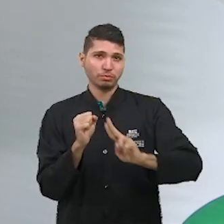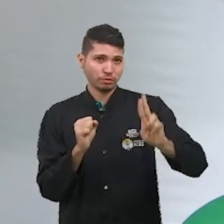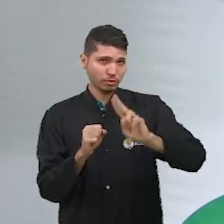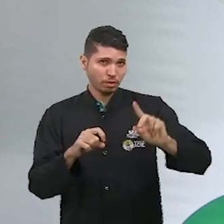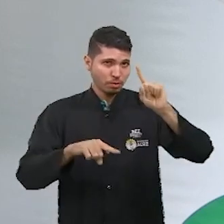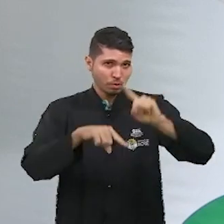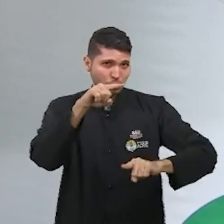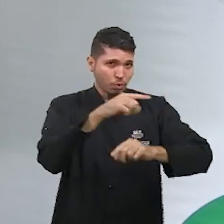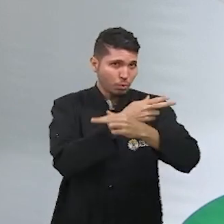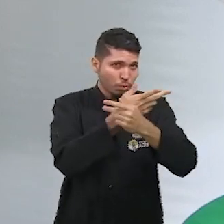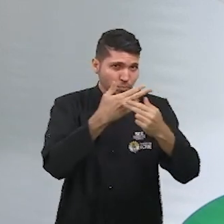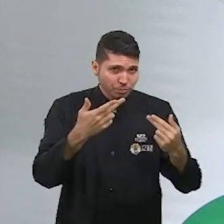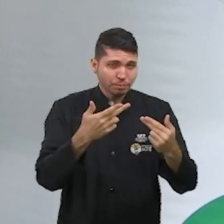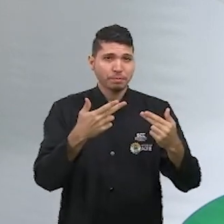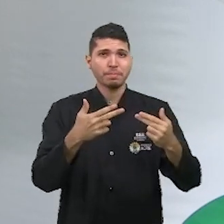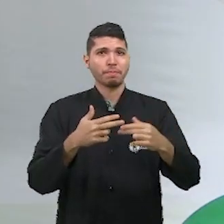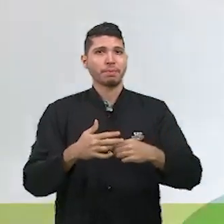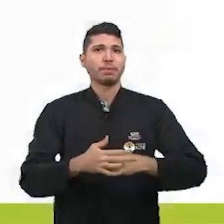definir dessa maneira.